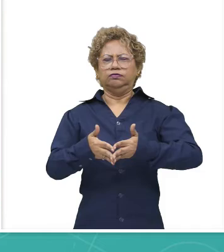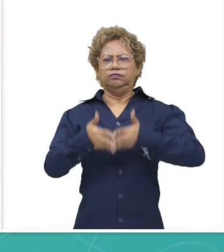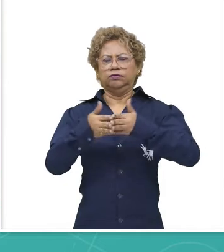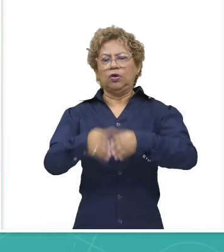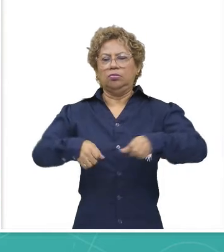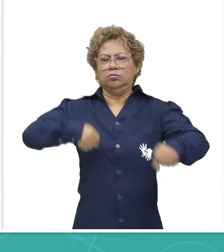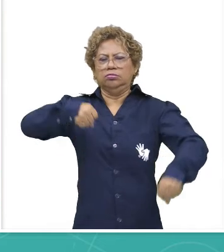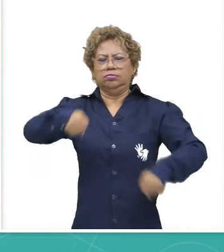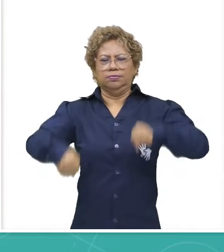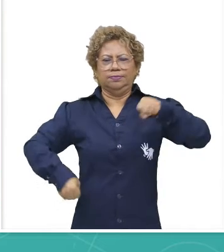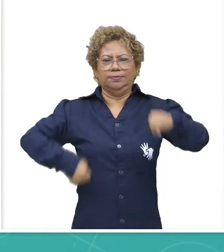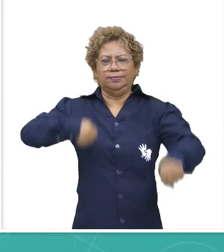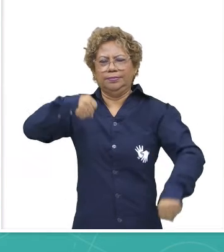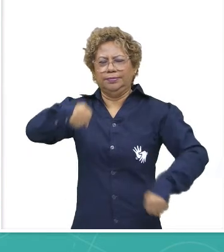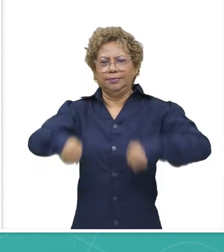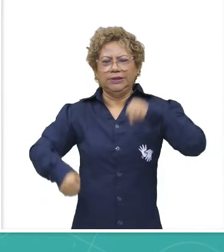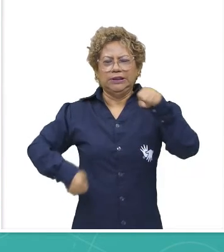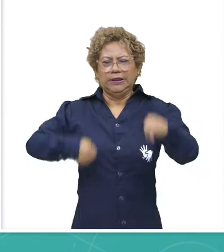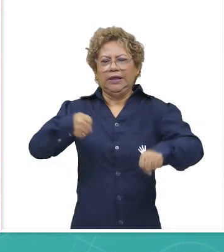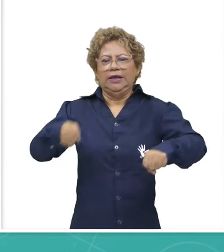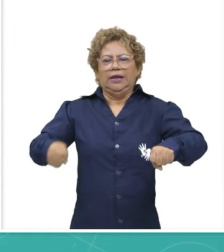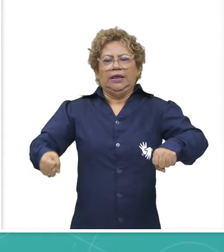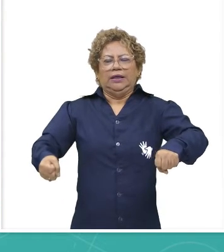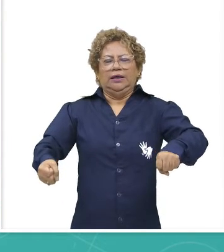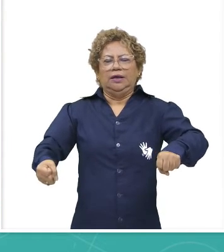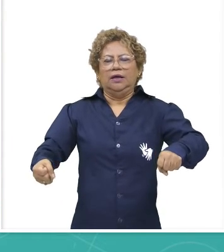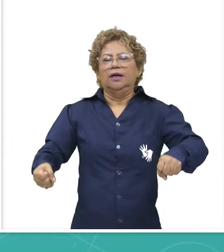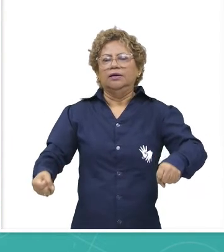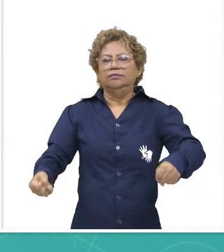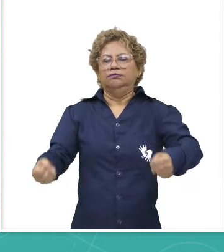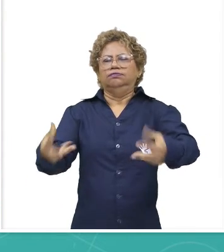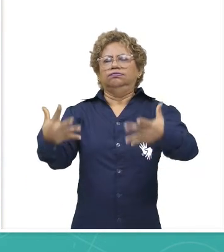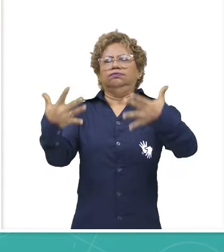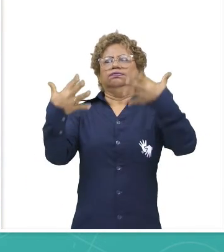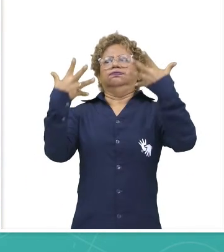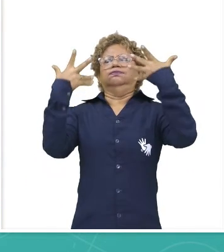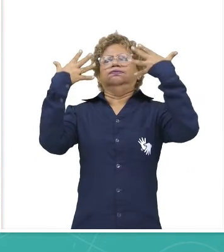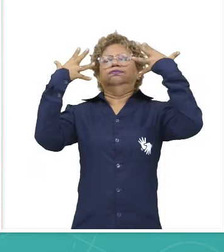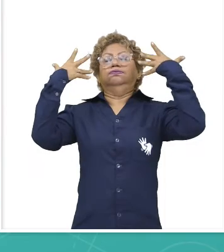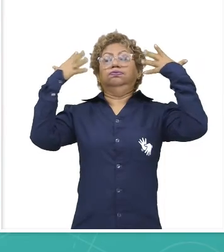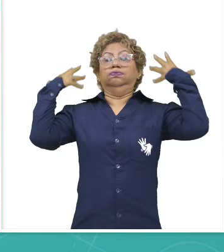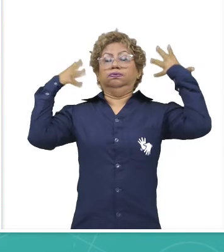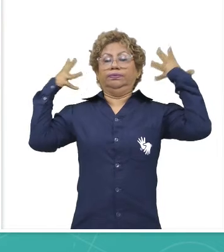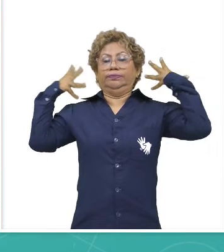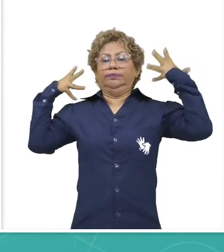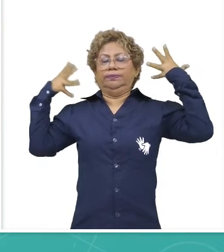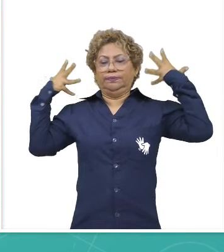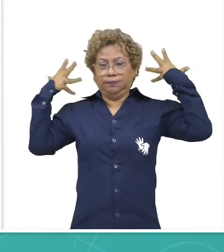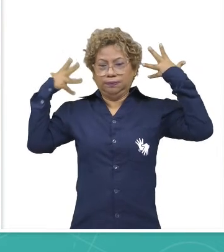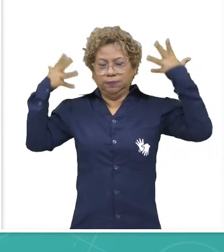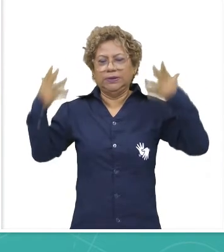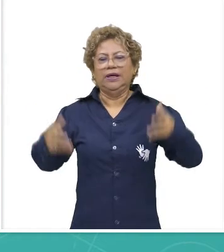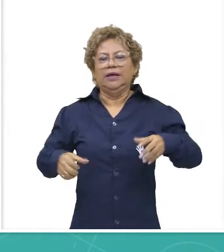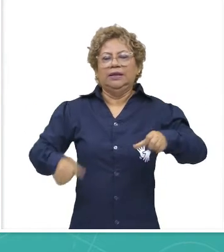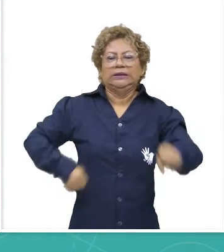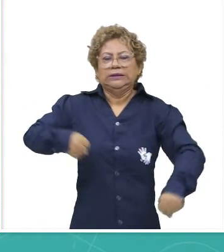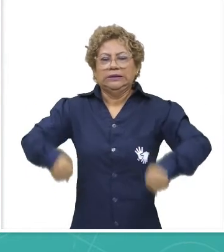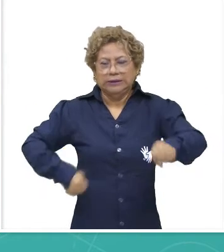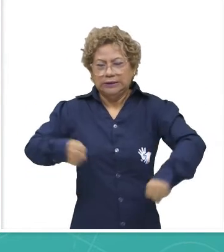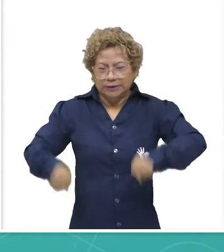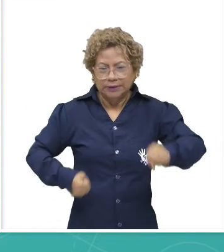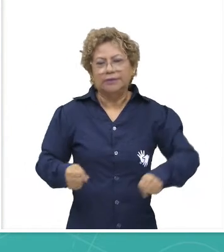bicicleta, maior será a resistência do ar. Também quando a gente anda de uma lancha, também você sente esse impacto, essa resistência do